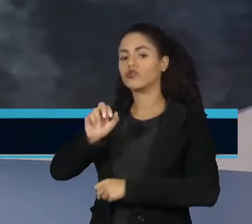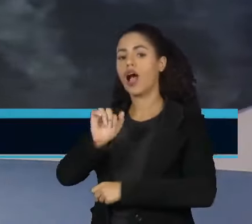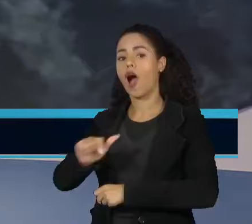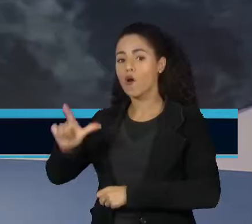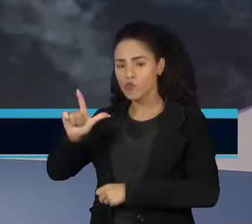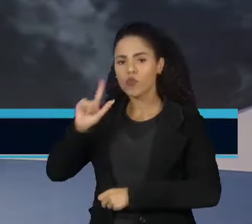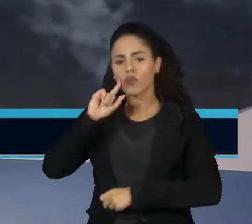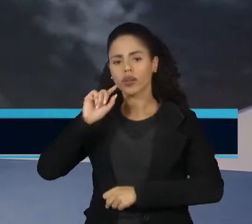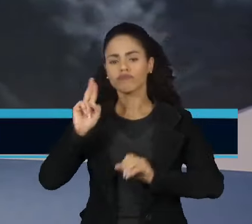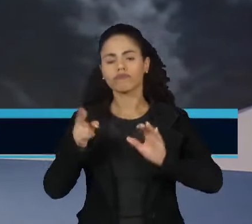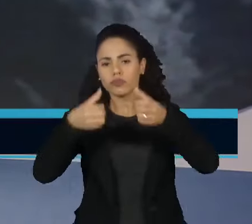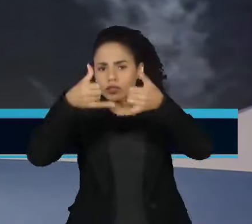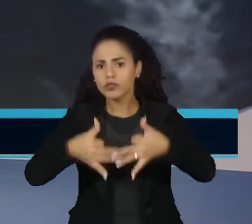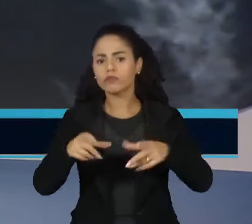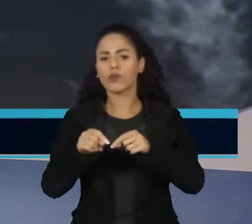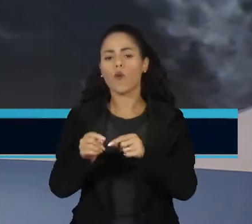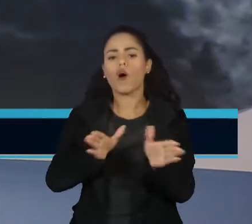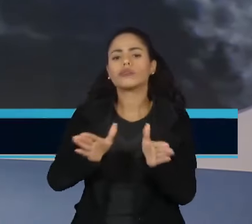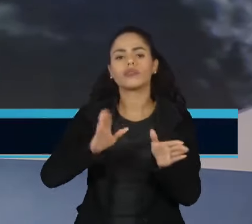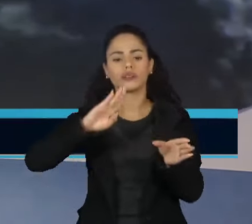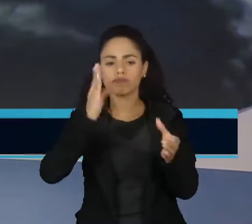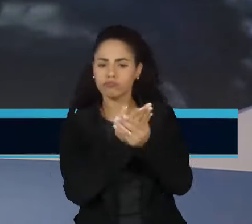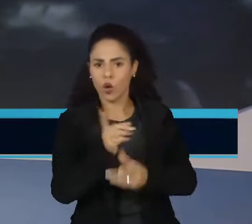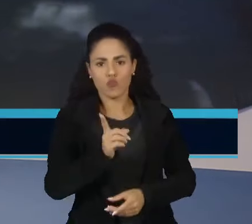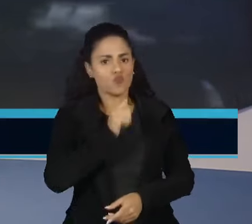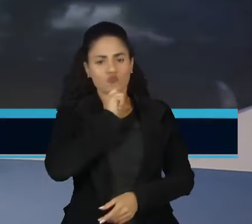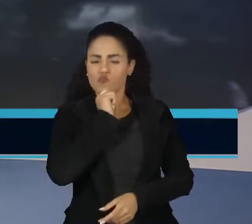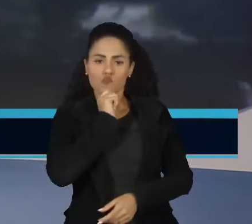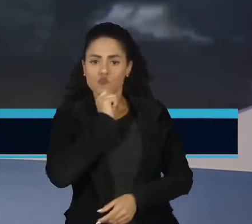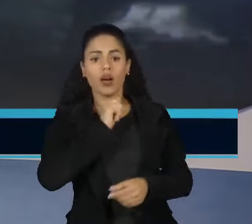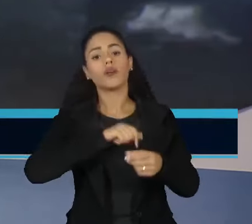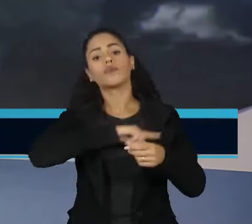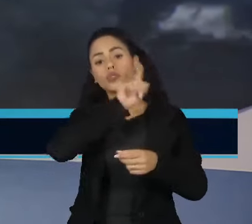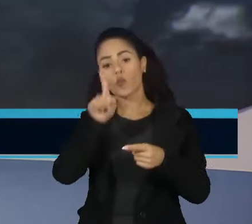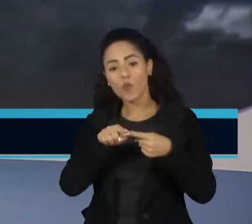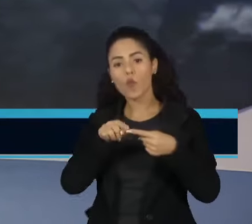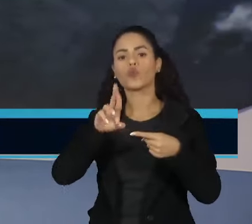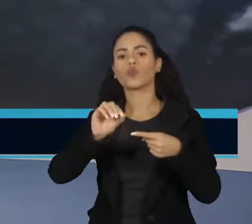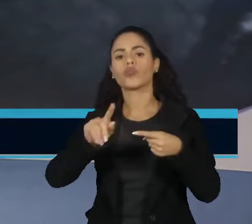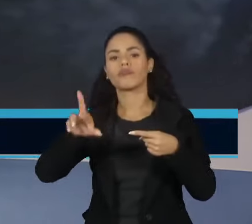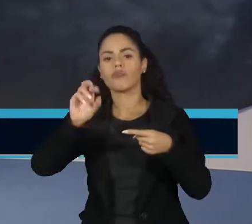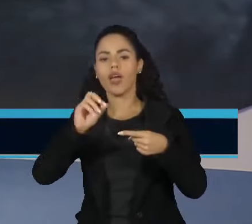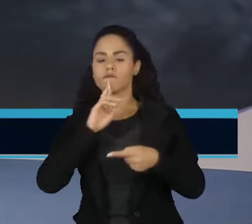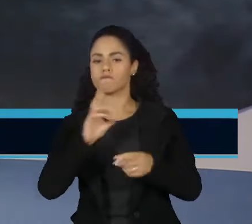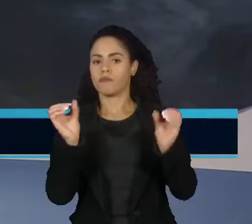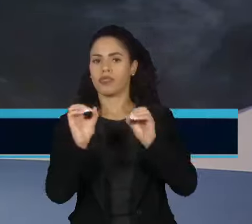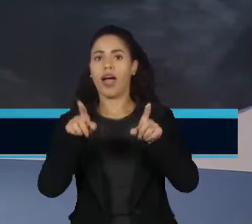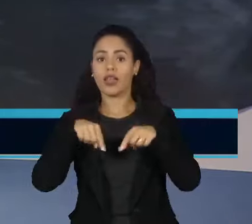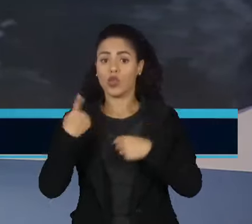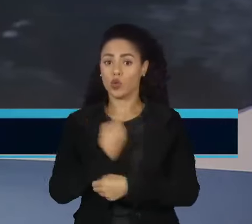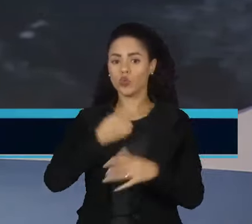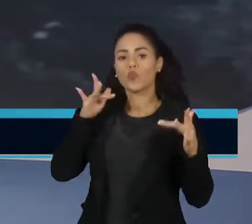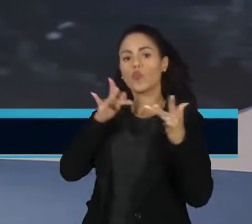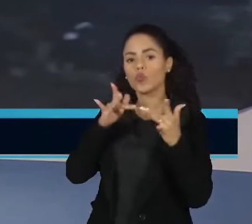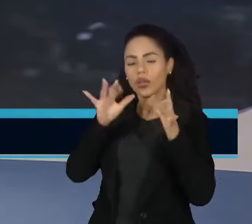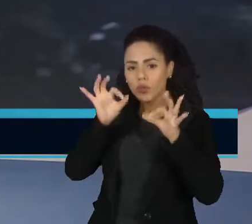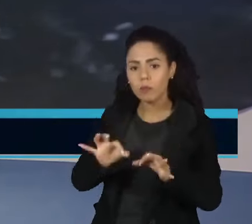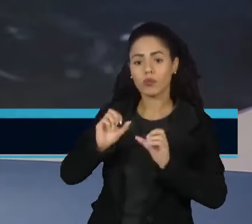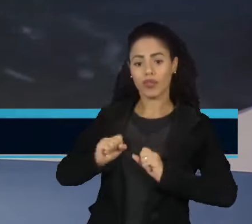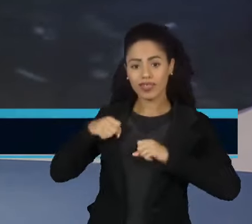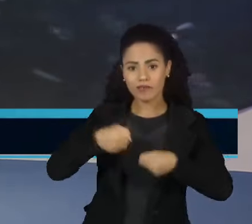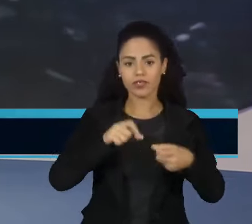Oliveira afirmou que não teve acesso aos autos já a Marinha informou que não vai comentar o caso nós não conseguimos contato com a